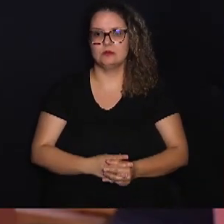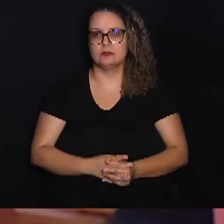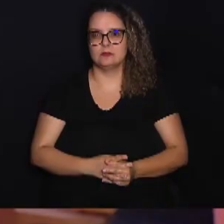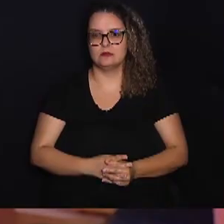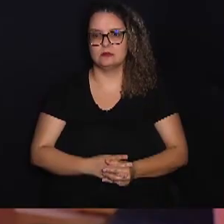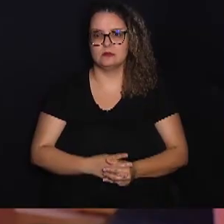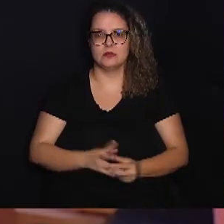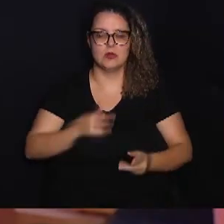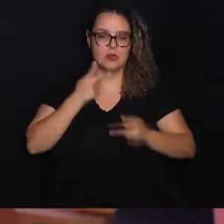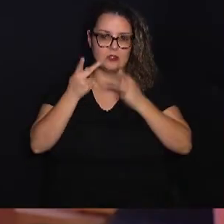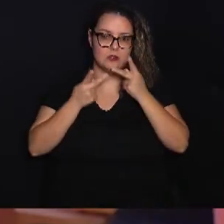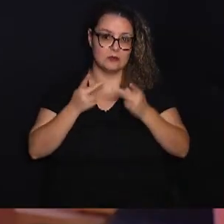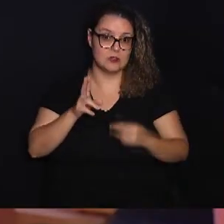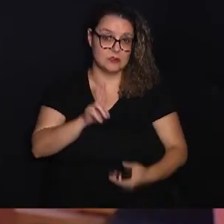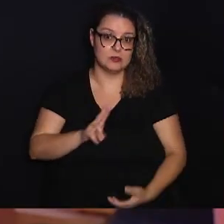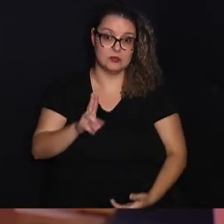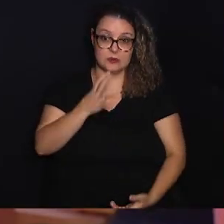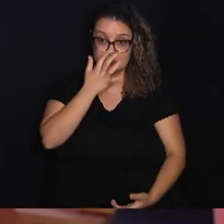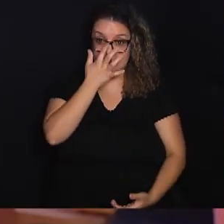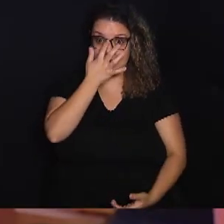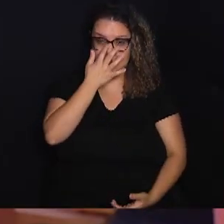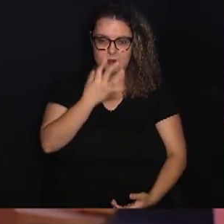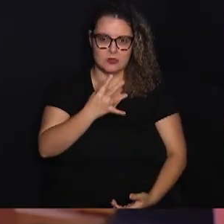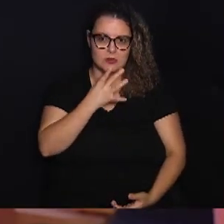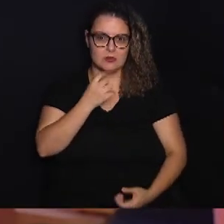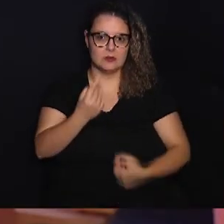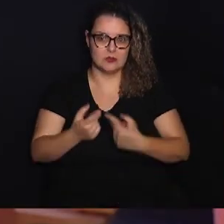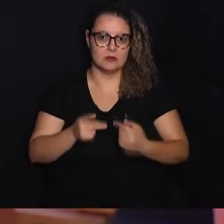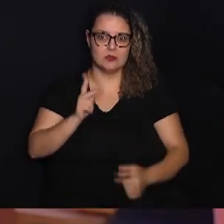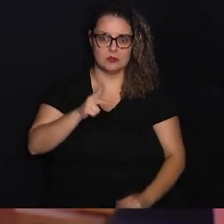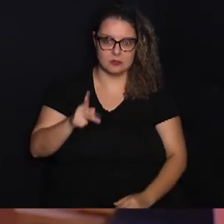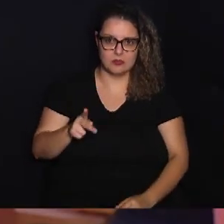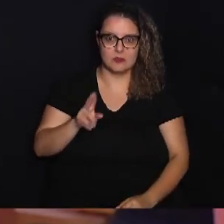Falando de universidades, nós conhecemos alguns professores de universidades que